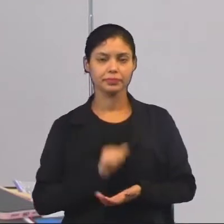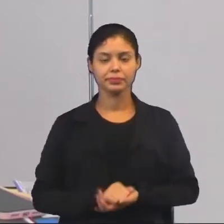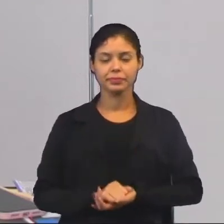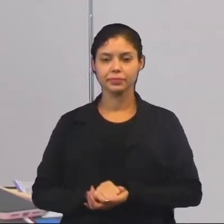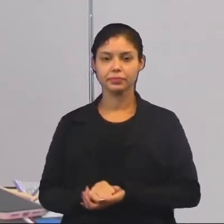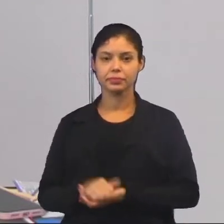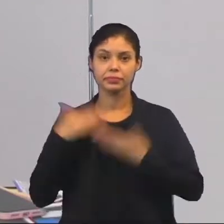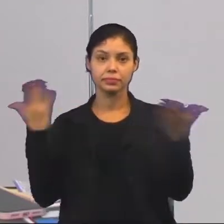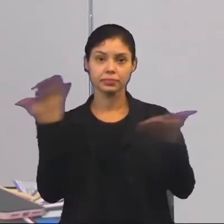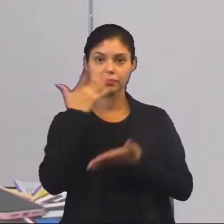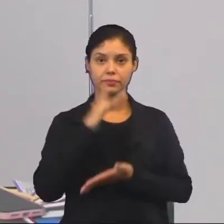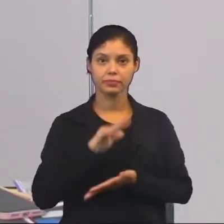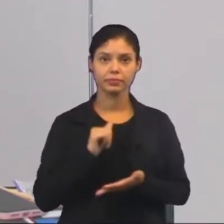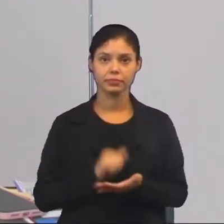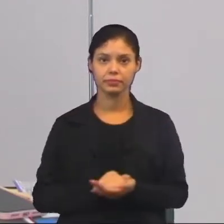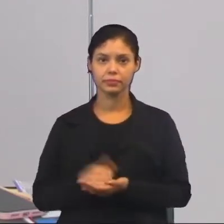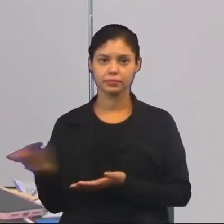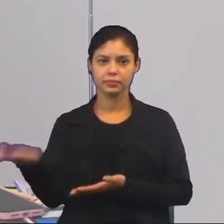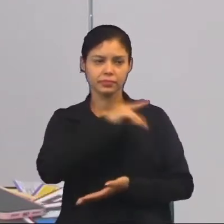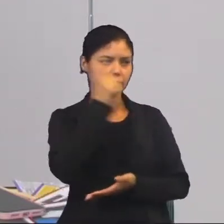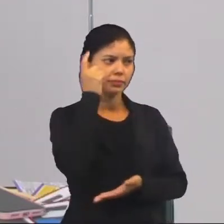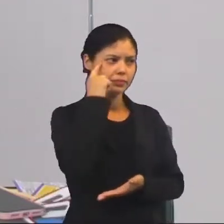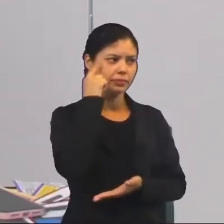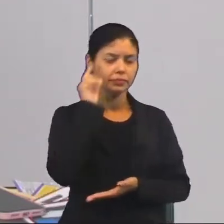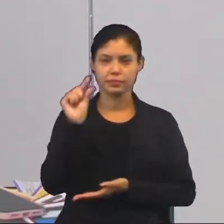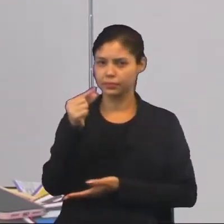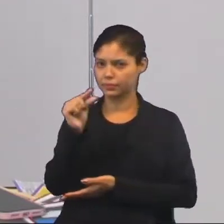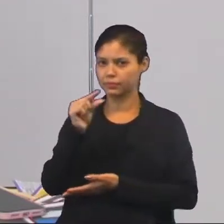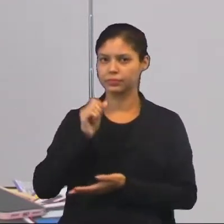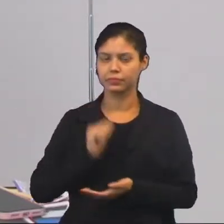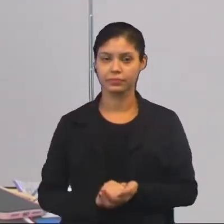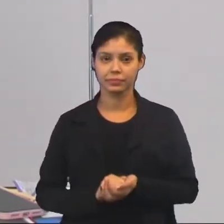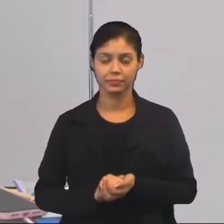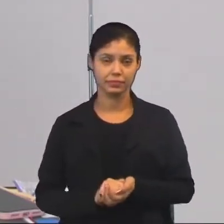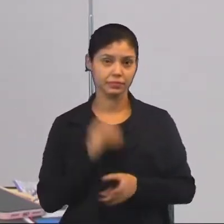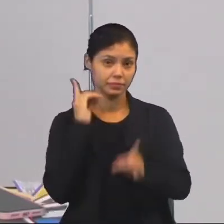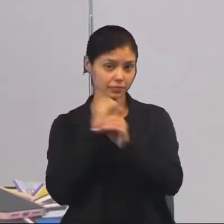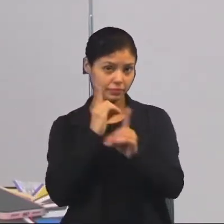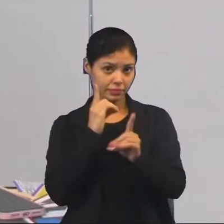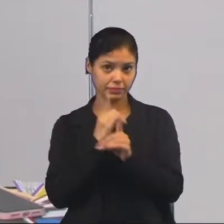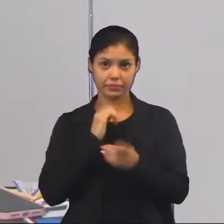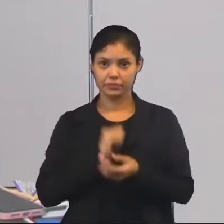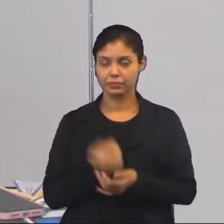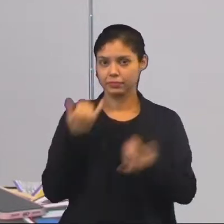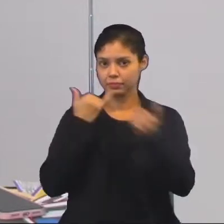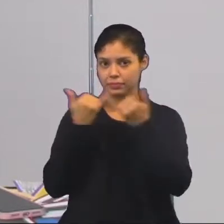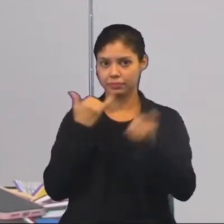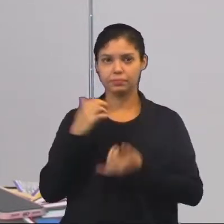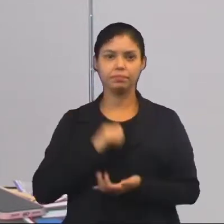respondidas. Então, crianças, vamos lá. Vamos pensar um pouquinho onde nós podemos encontrar uma notícia.